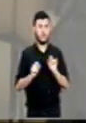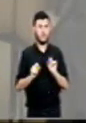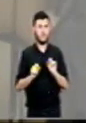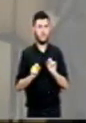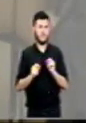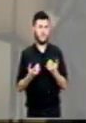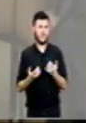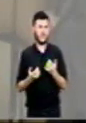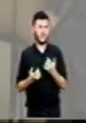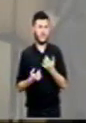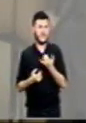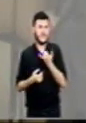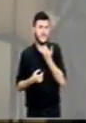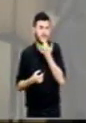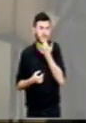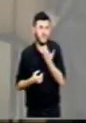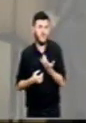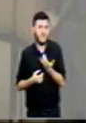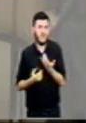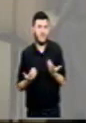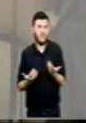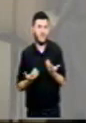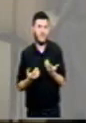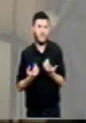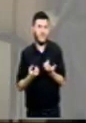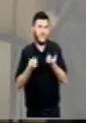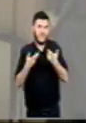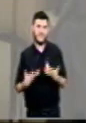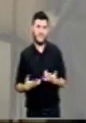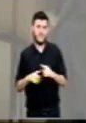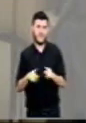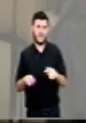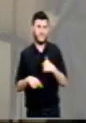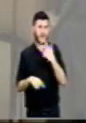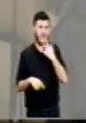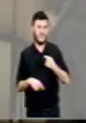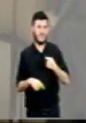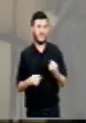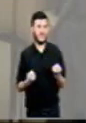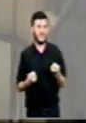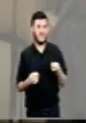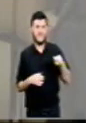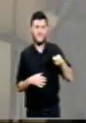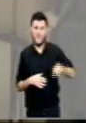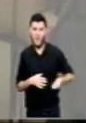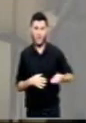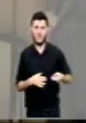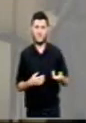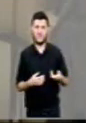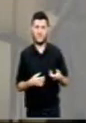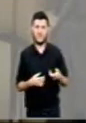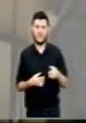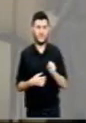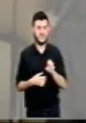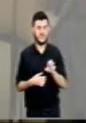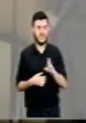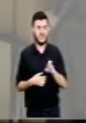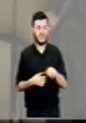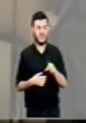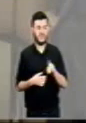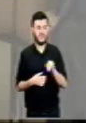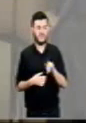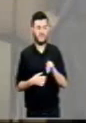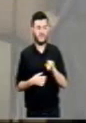desculpe o neologismo, mas forçar uma serendipidade, que é uma palavra difícil, um trava-língua,